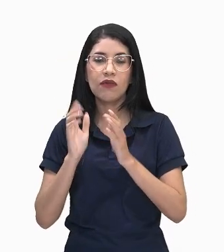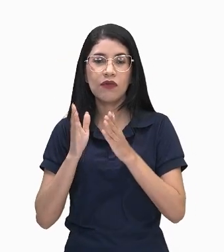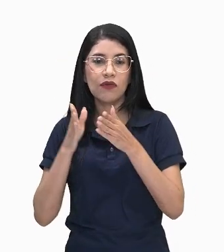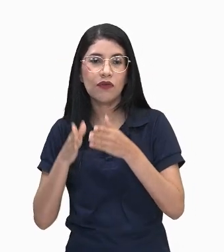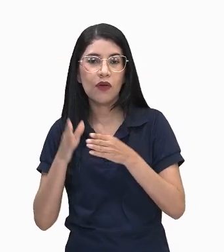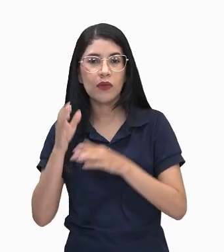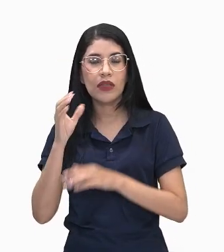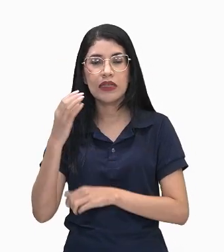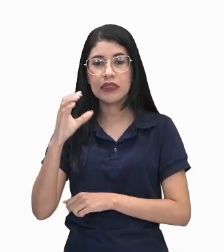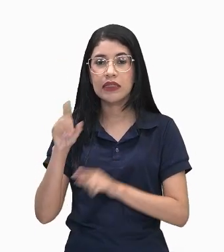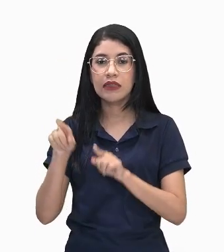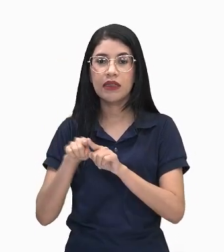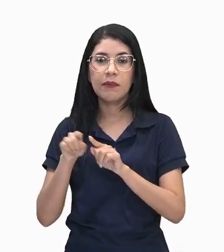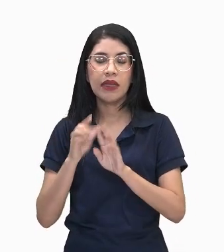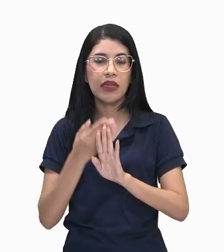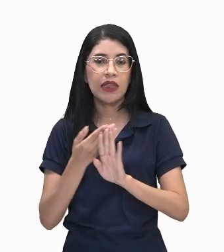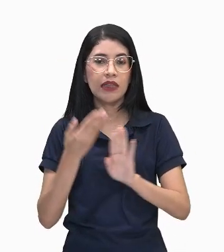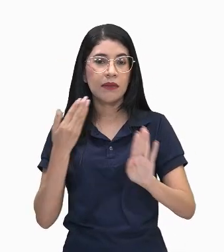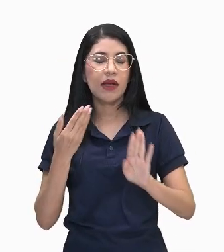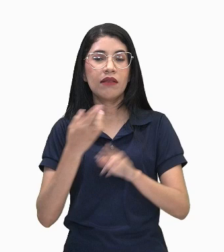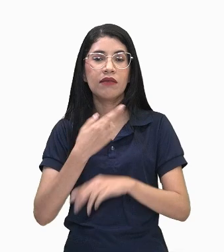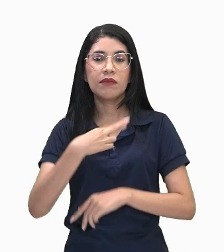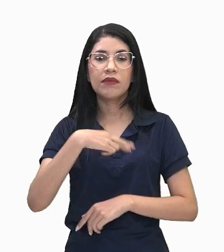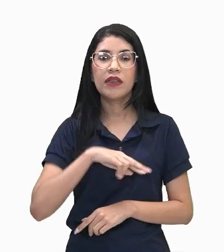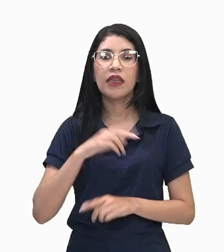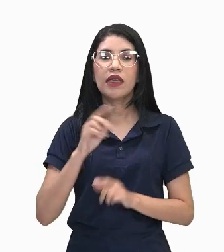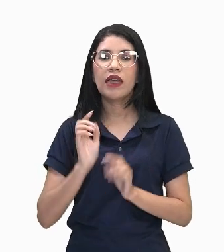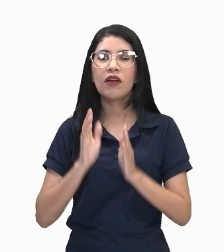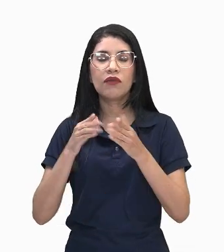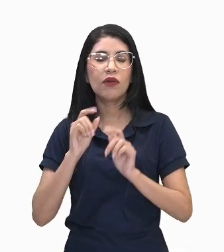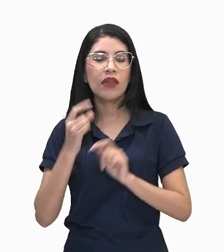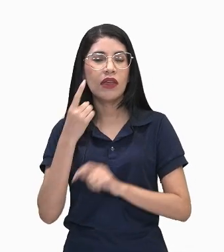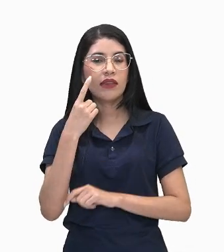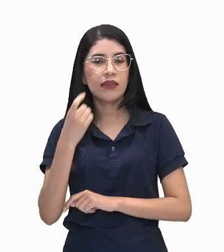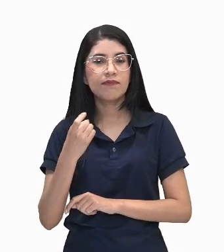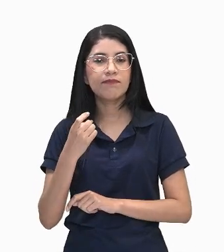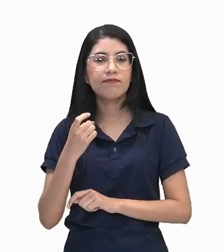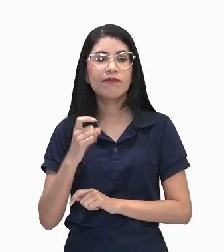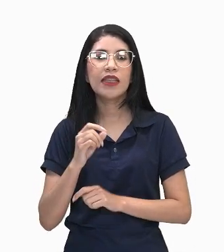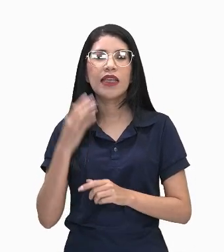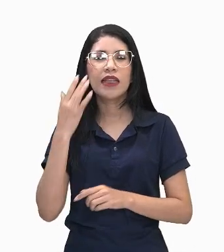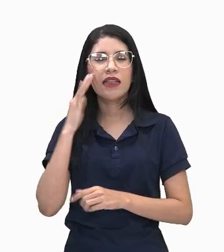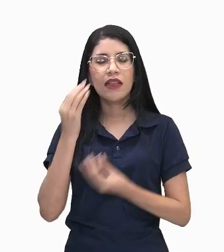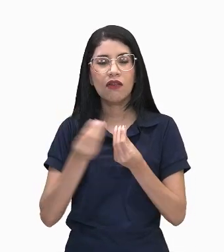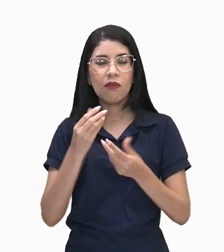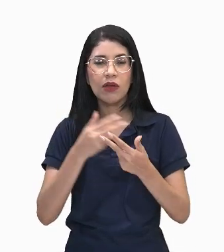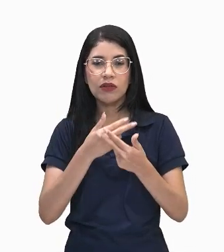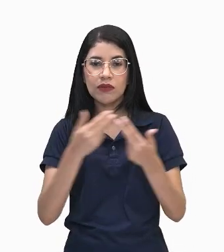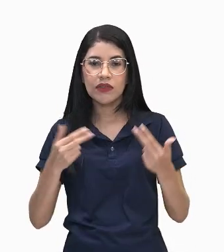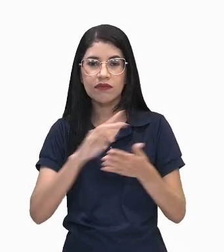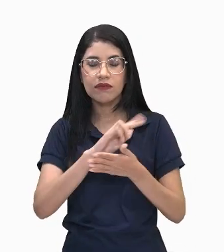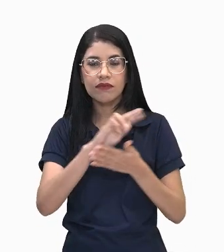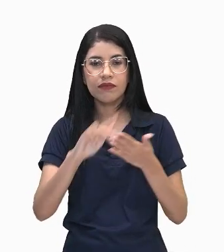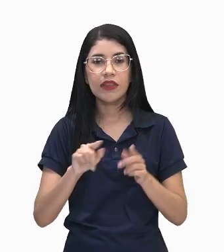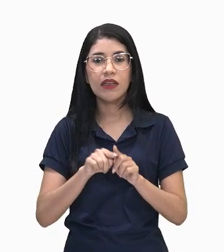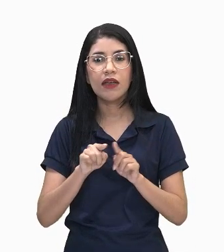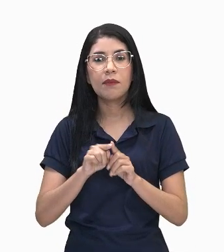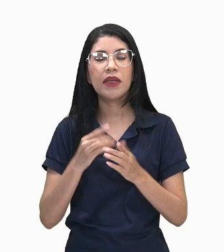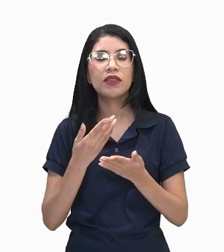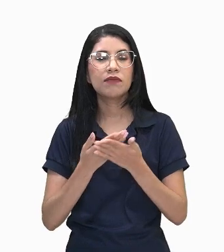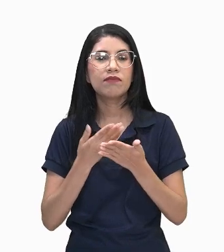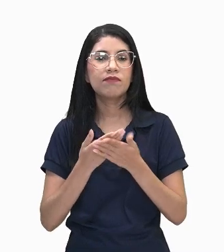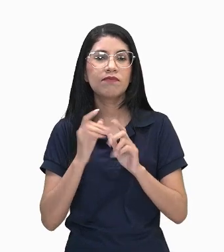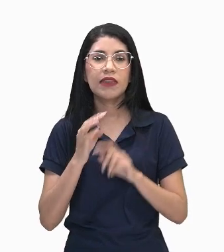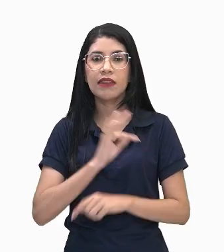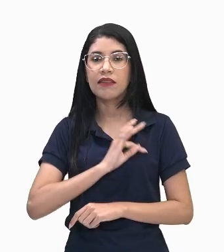religião e interessada em entender as causas das coisas. Surgiram as escolas de arte, onde se ensinava técnicas e